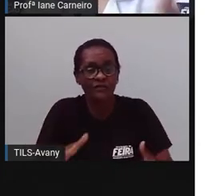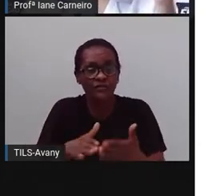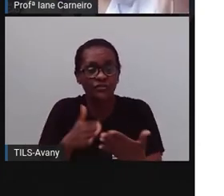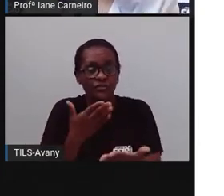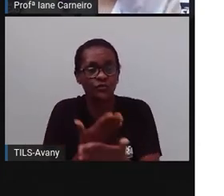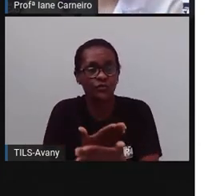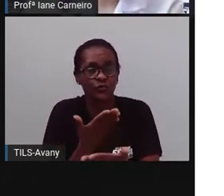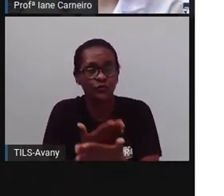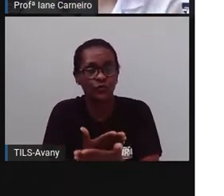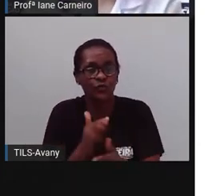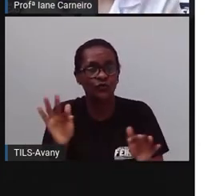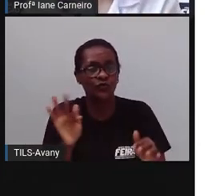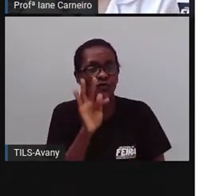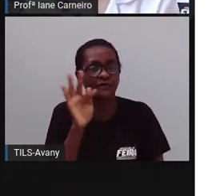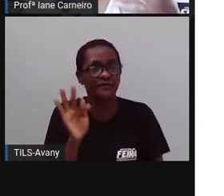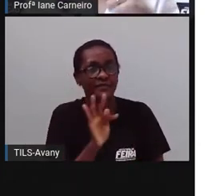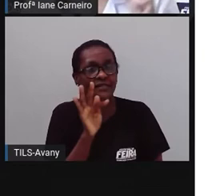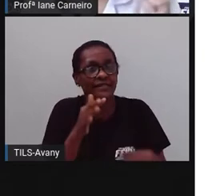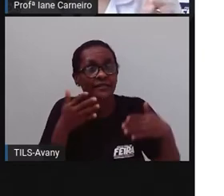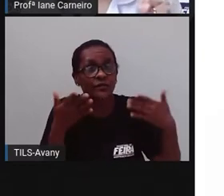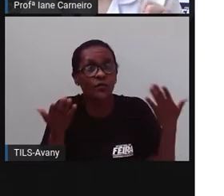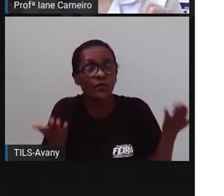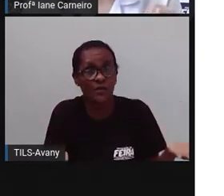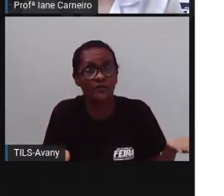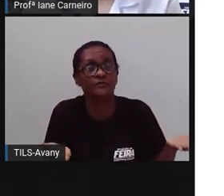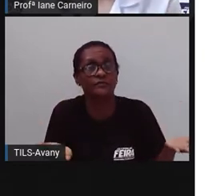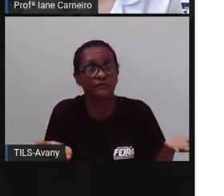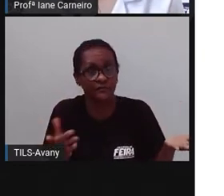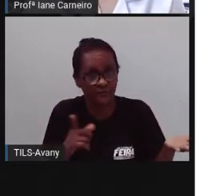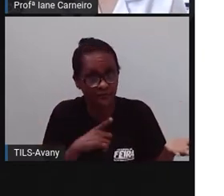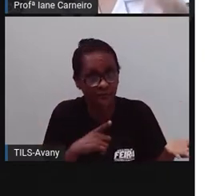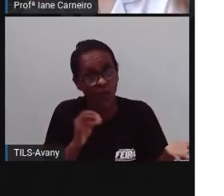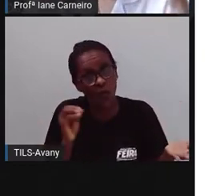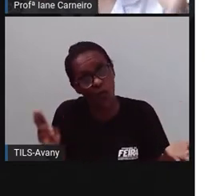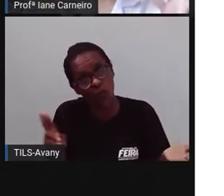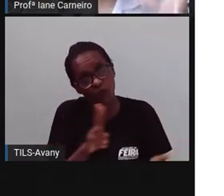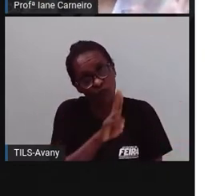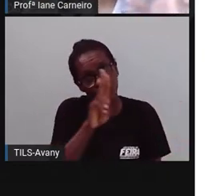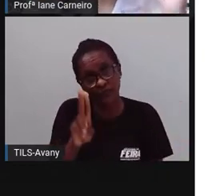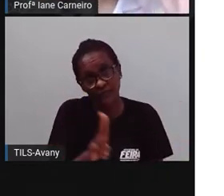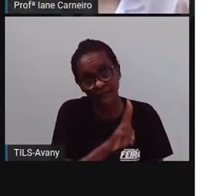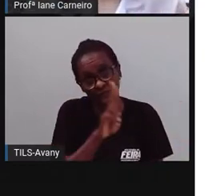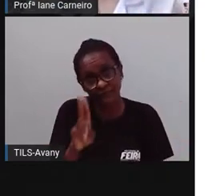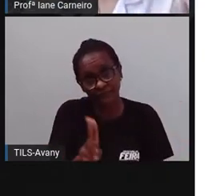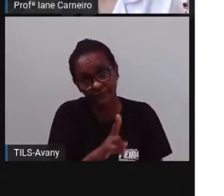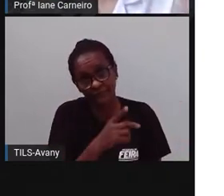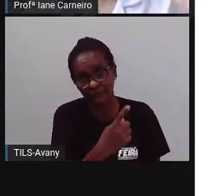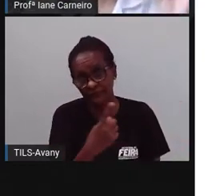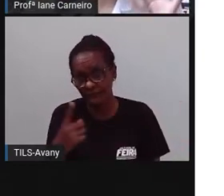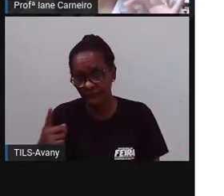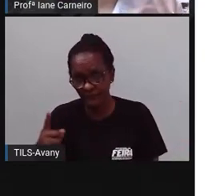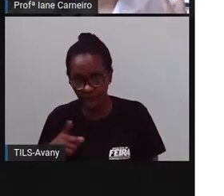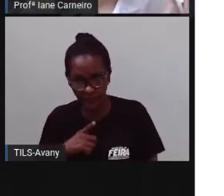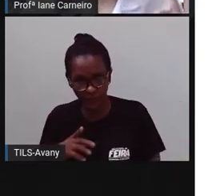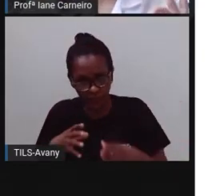Augusto ou que assim como vocês o primeiro ano na universidade também é assim né você entra e cada um tem sua turma então tem explicando